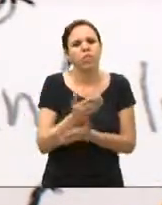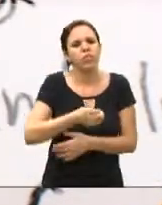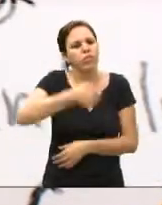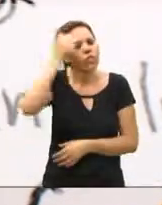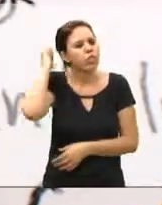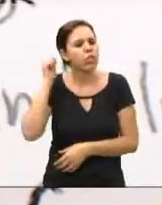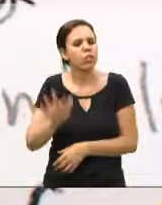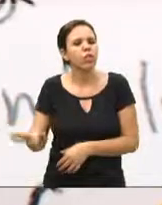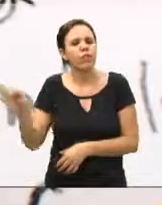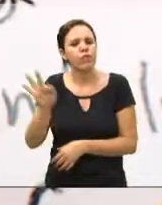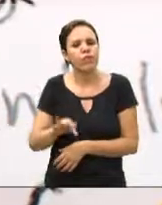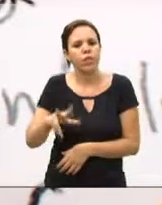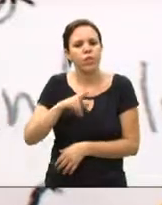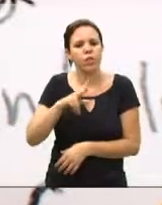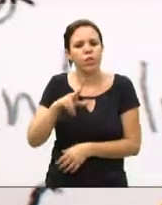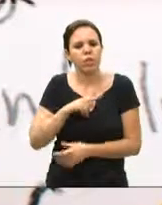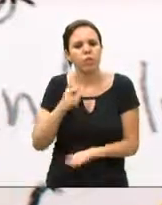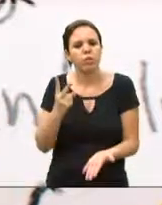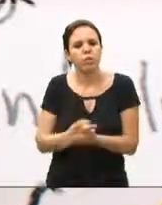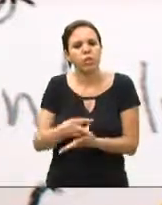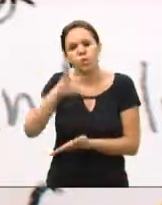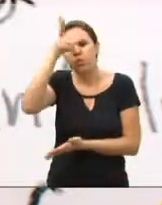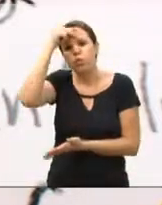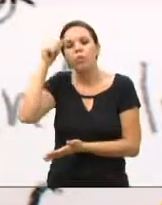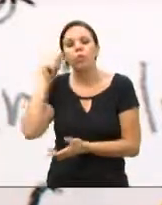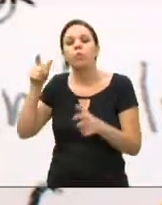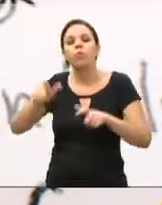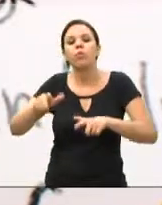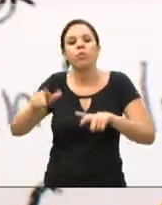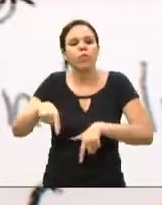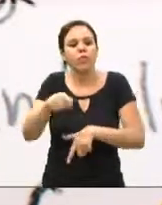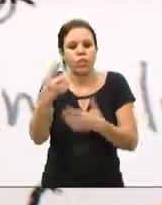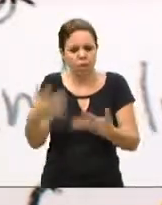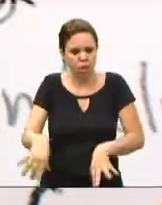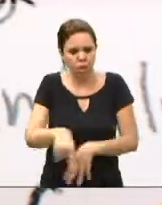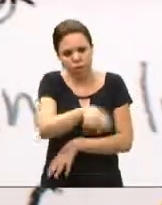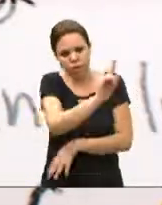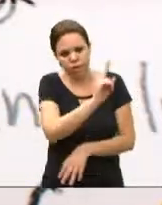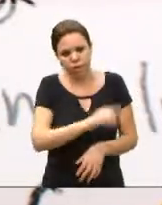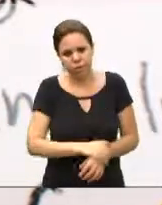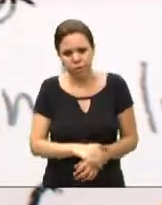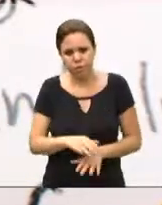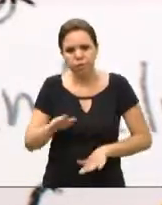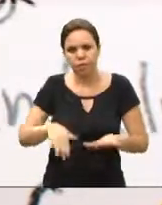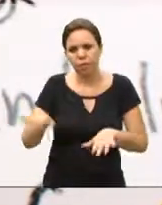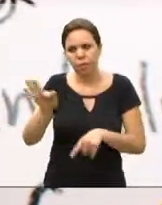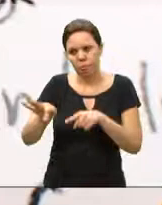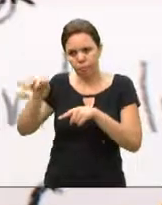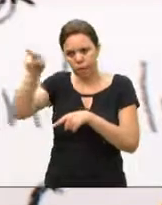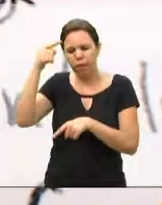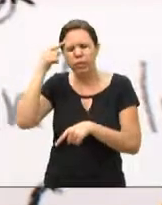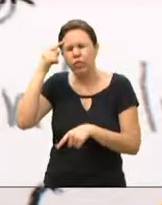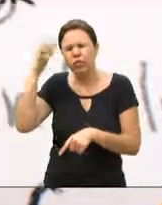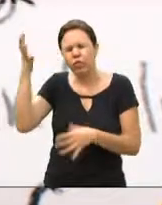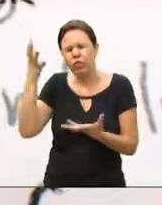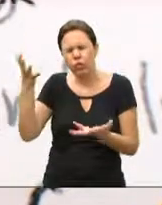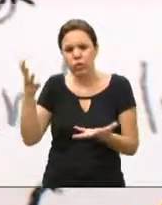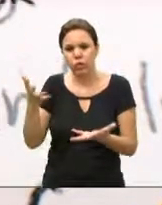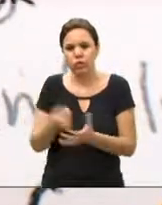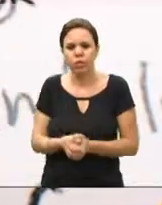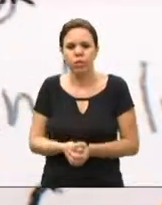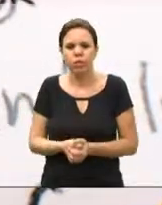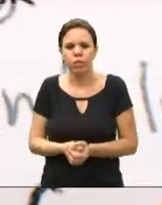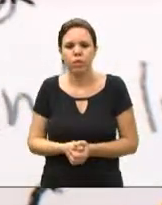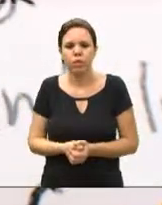às vezes, numa faculdade ou particular, ou mesmo pública, mas num lugar que, às vezes, você não quer ir. E aí, às vezes, aquela faculdade dos sonhos que você, né,